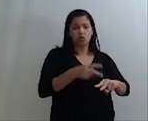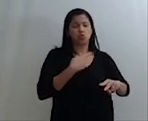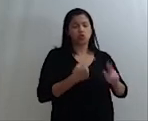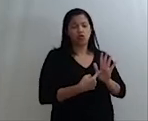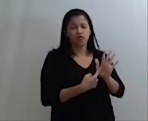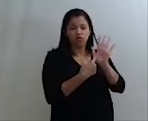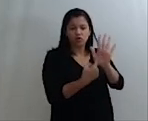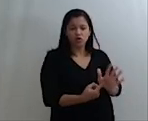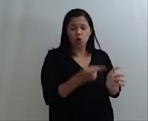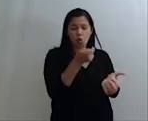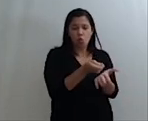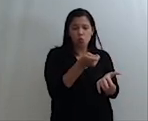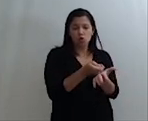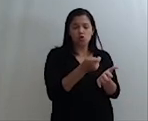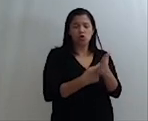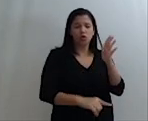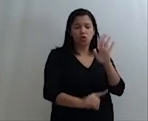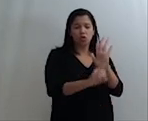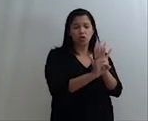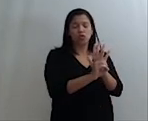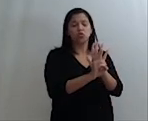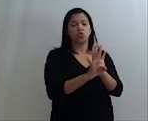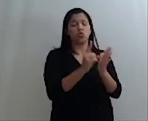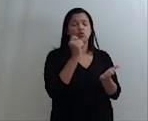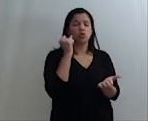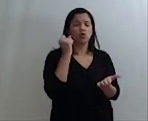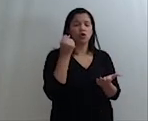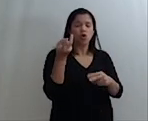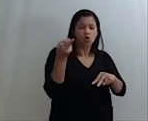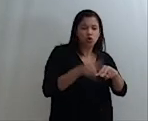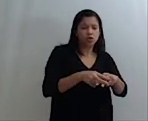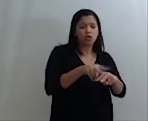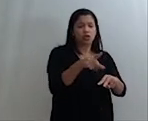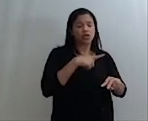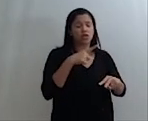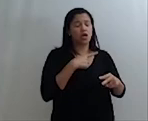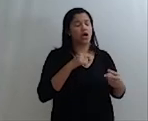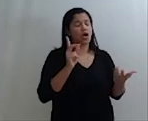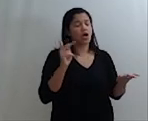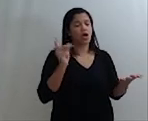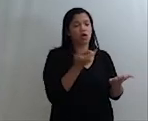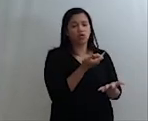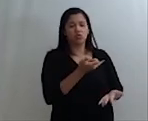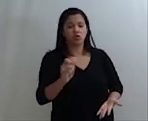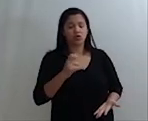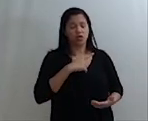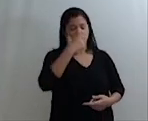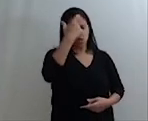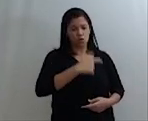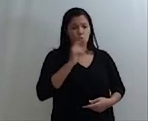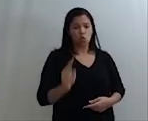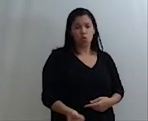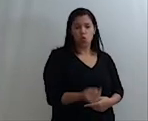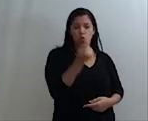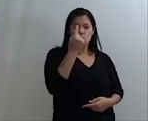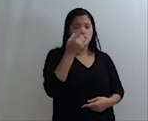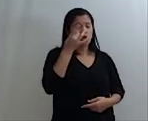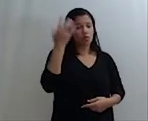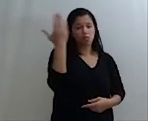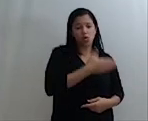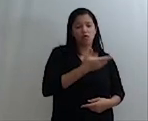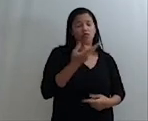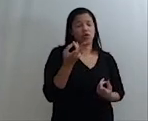imposição de decreto condenatório após negativa de autoria a partir de prova única ou seja reconhecimento levado a